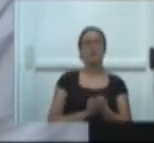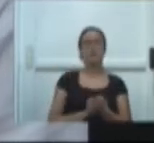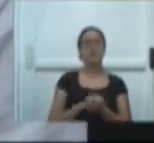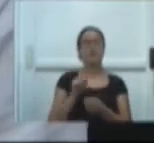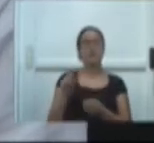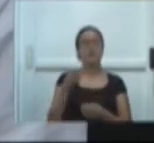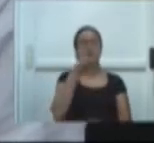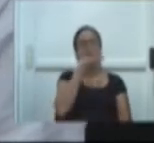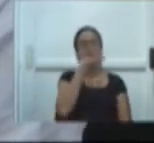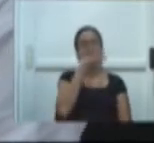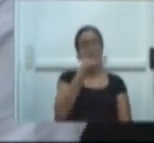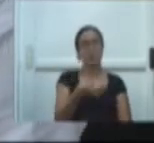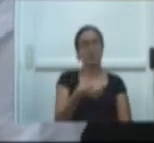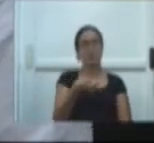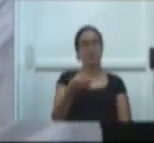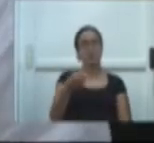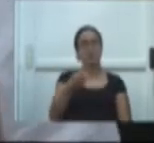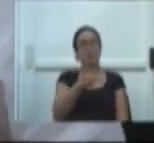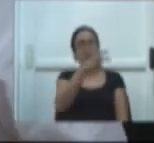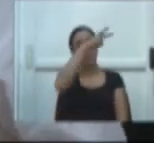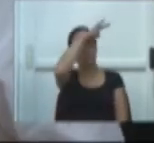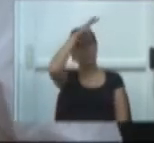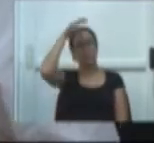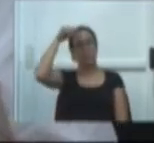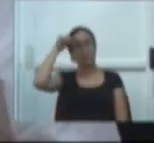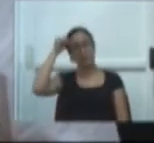é a sugestão de que a Prefeitura possa